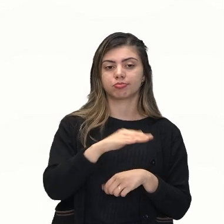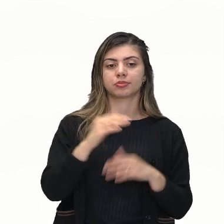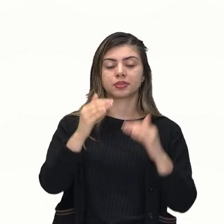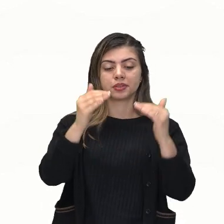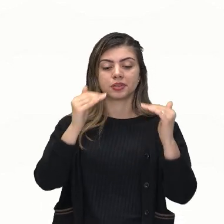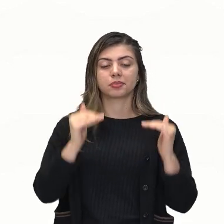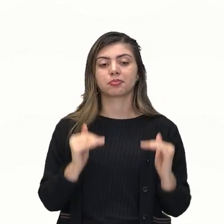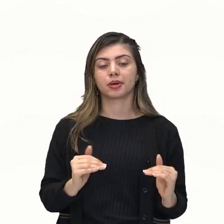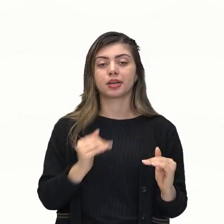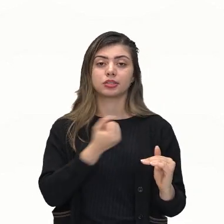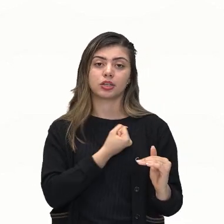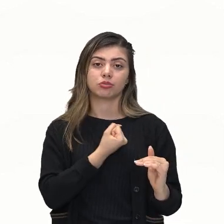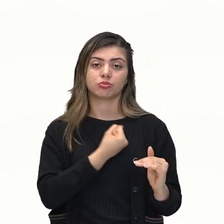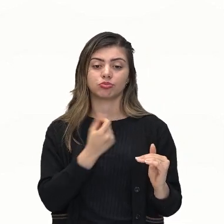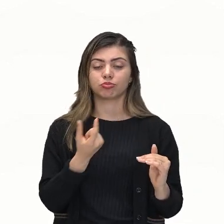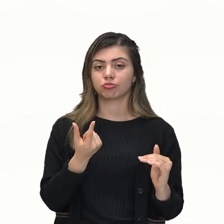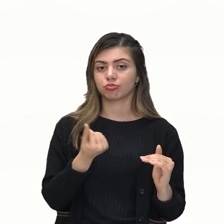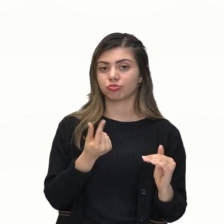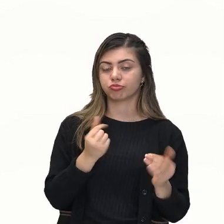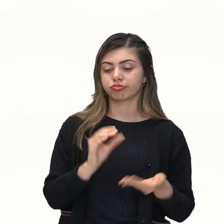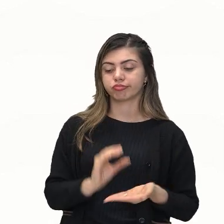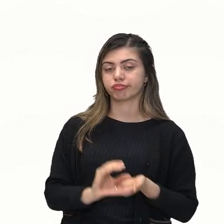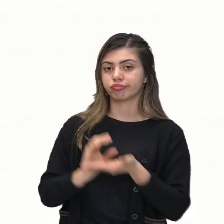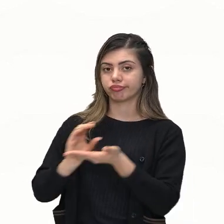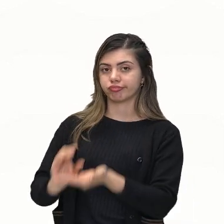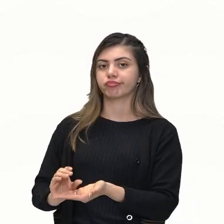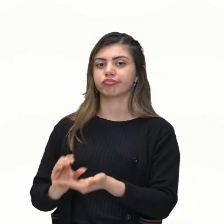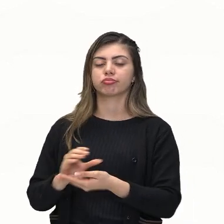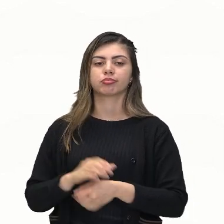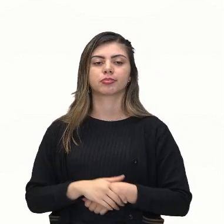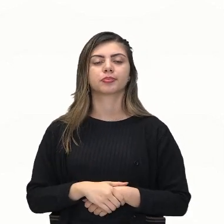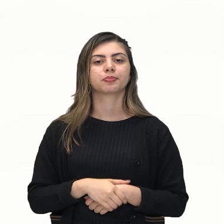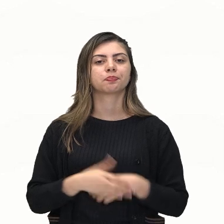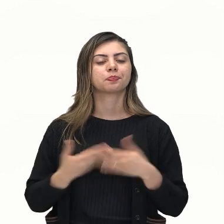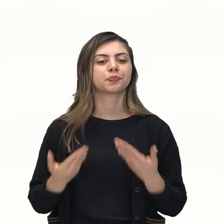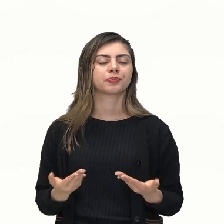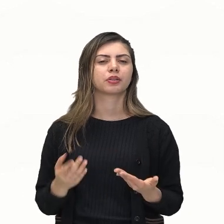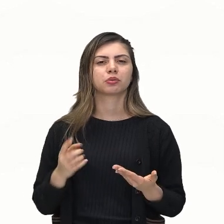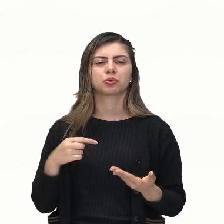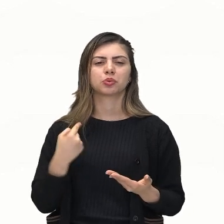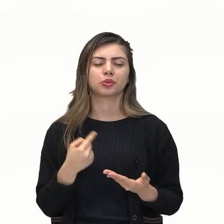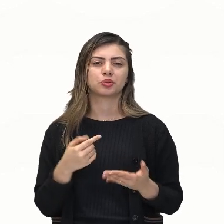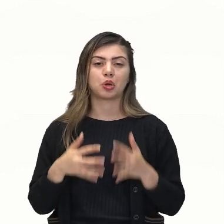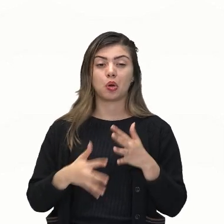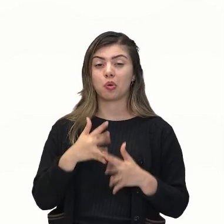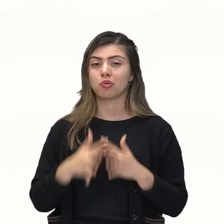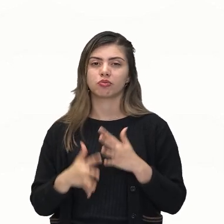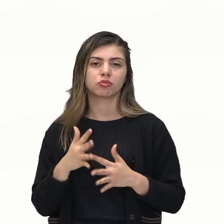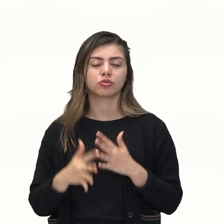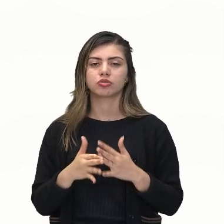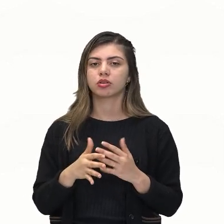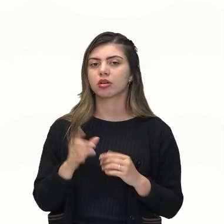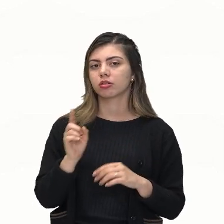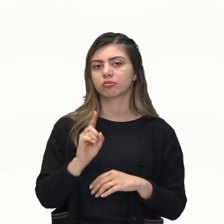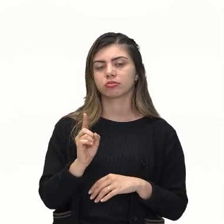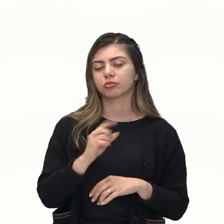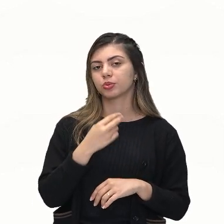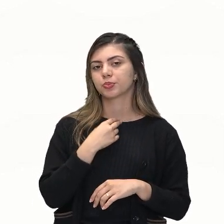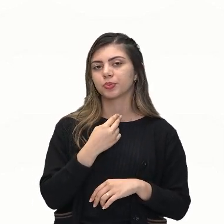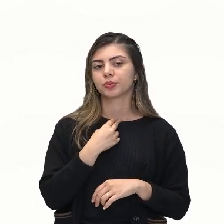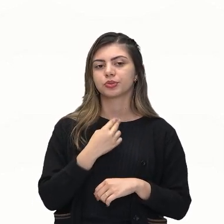o valor que ele vai ganhar em dinheiro, tá? A gente nunca pode misturar a ordem das